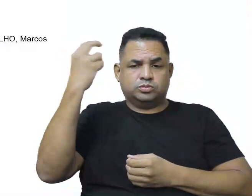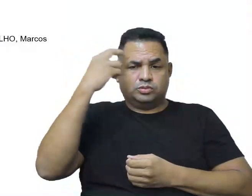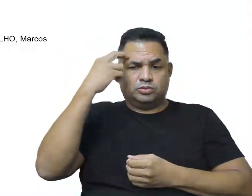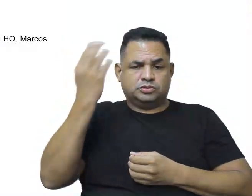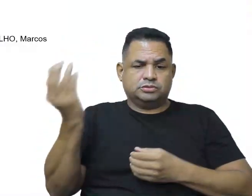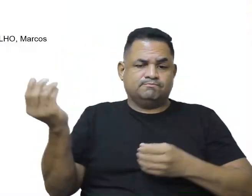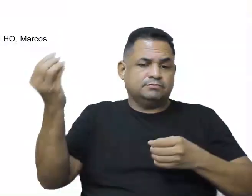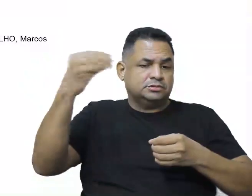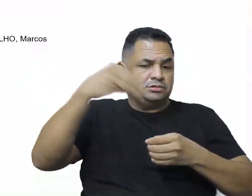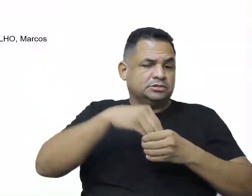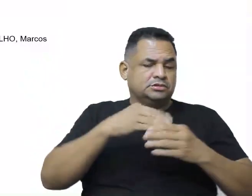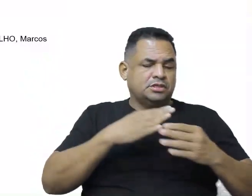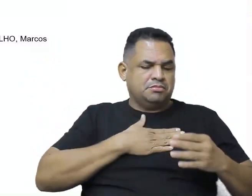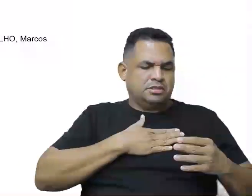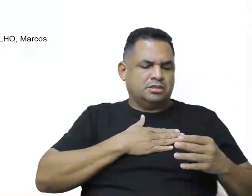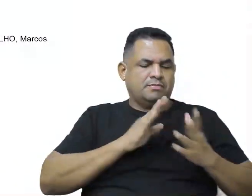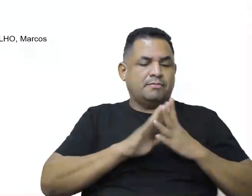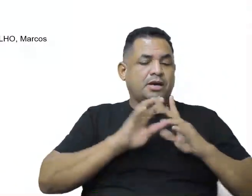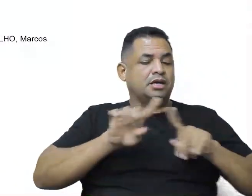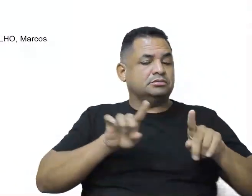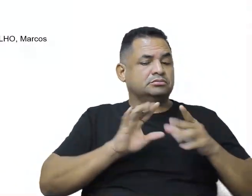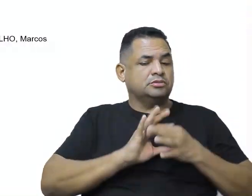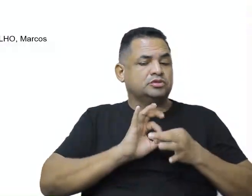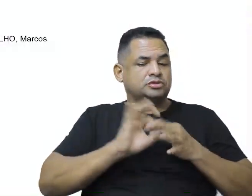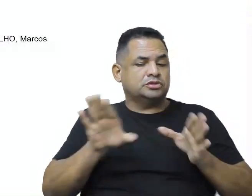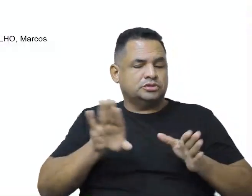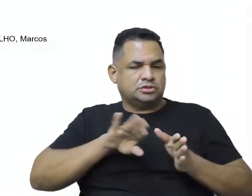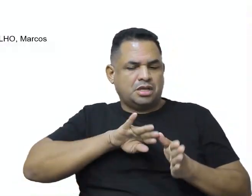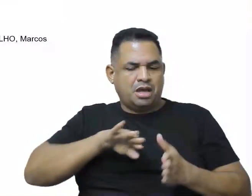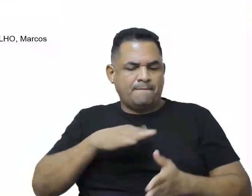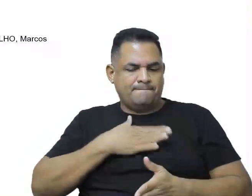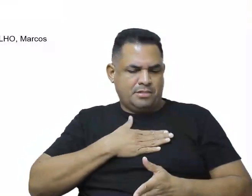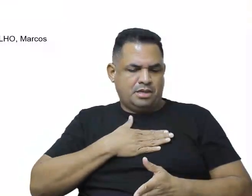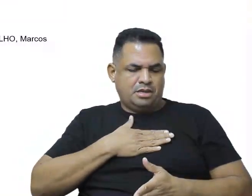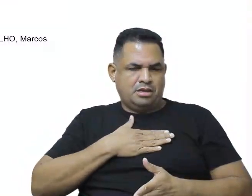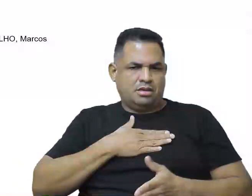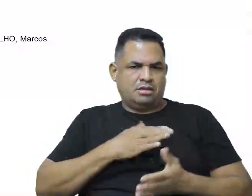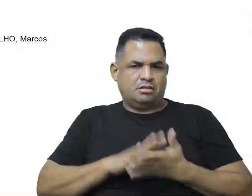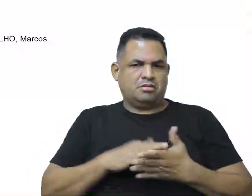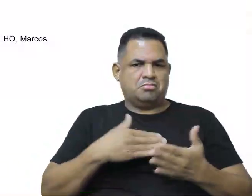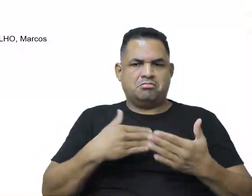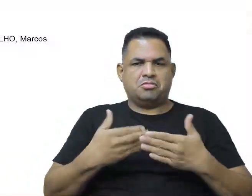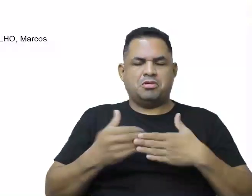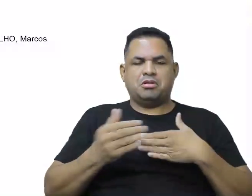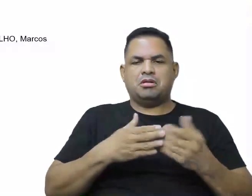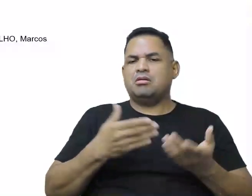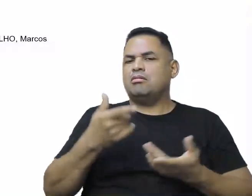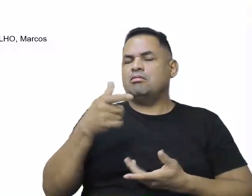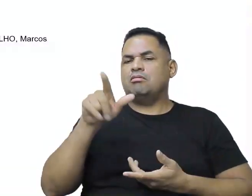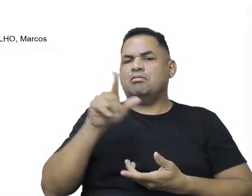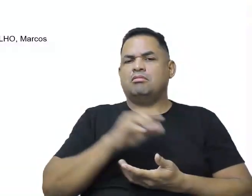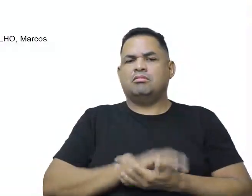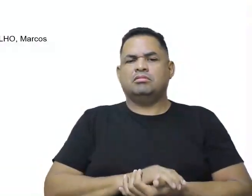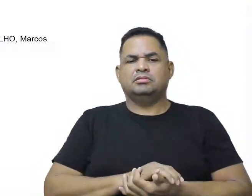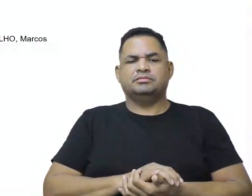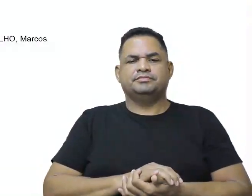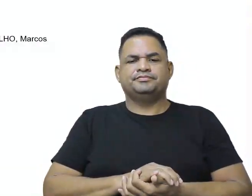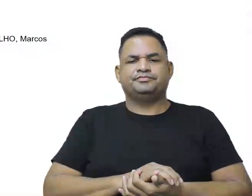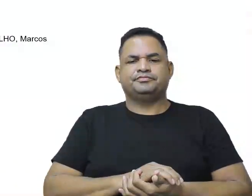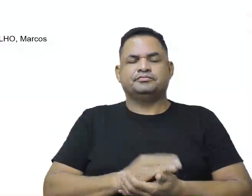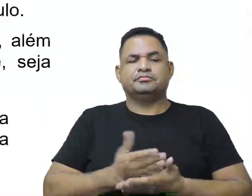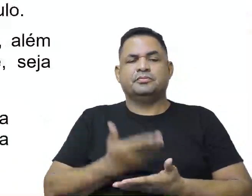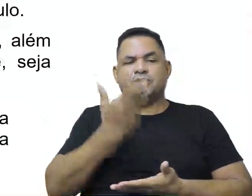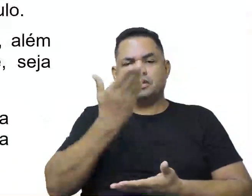mais longe mente possível mas me recuso minha cedo e se apossado da minha por qualquer outra consideramos a